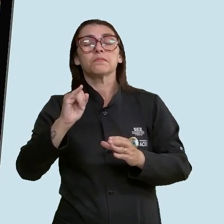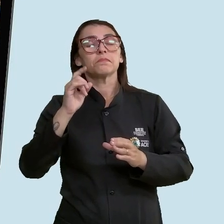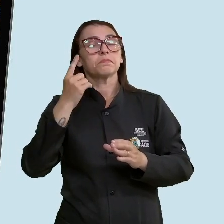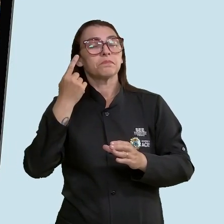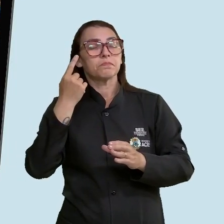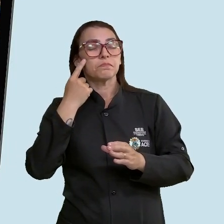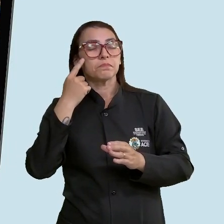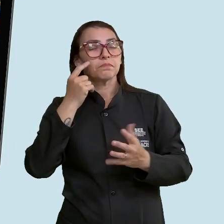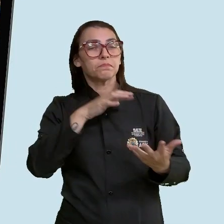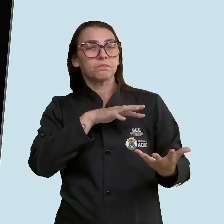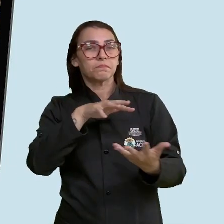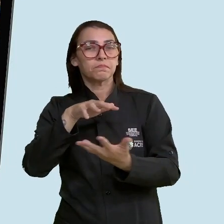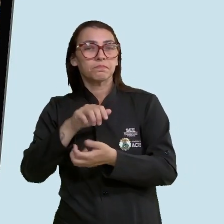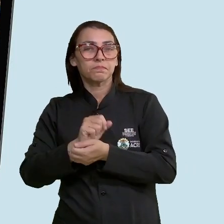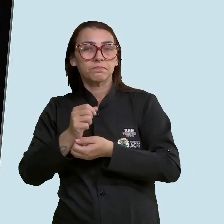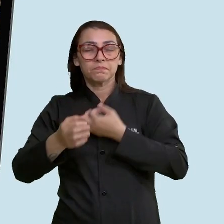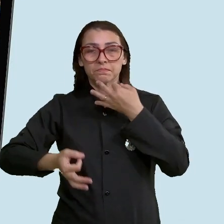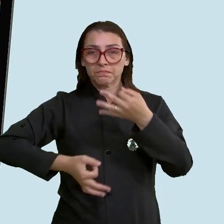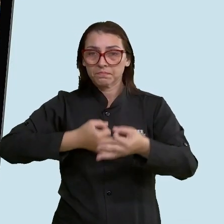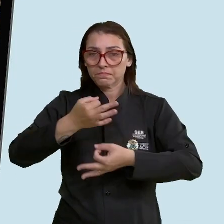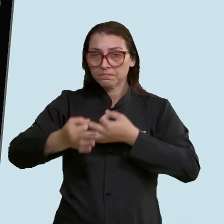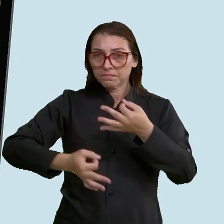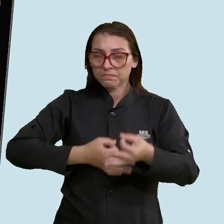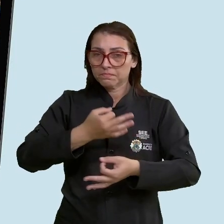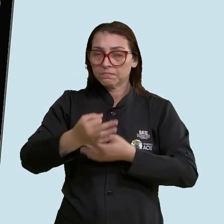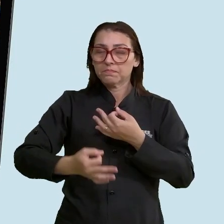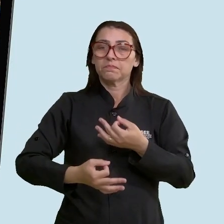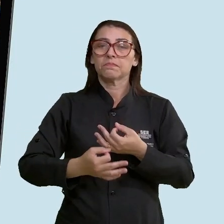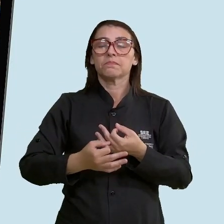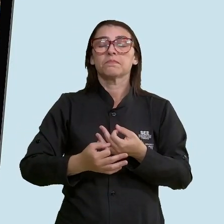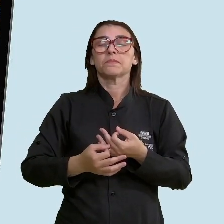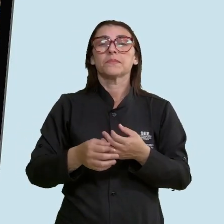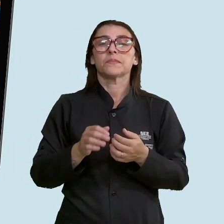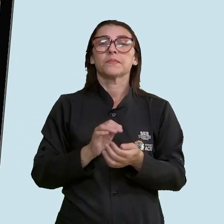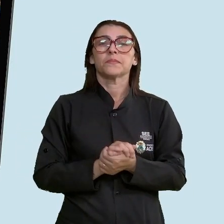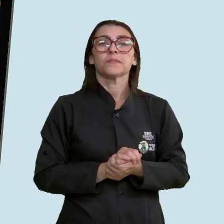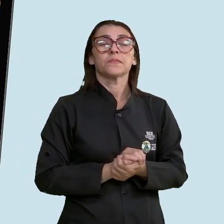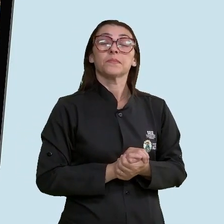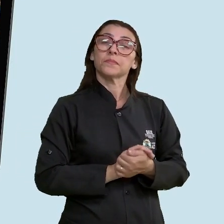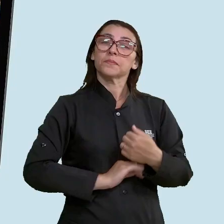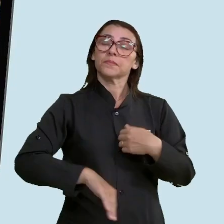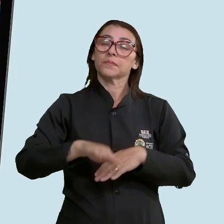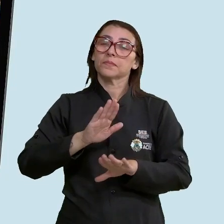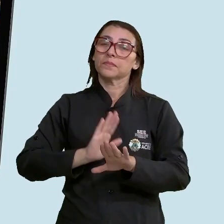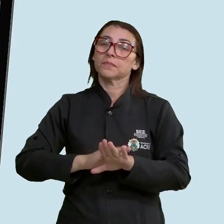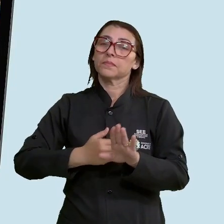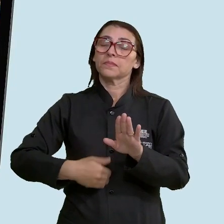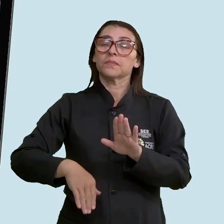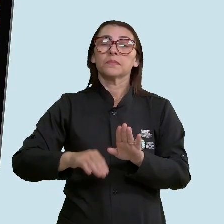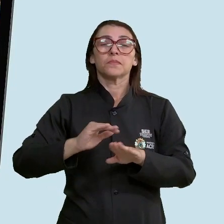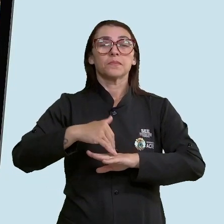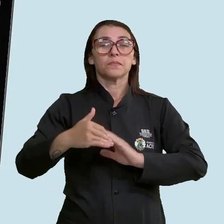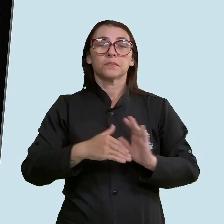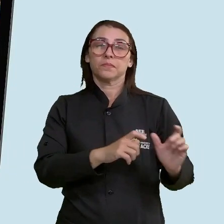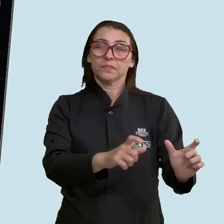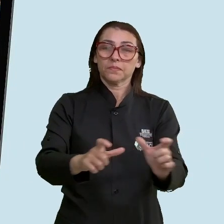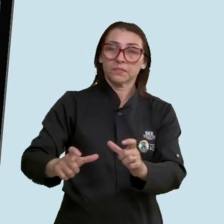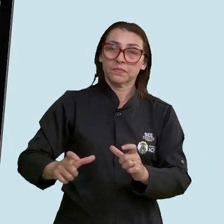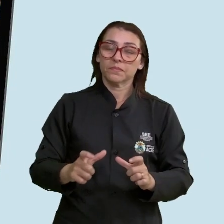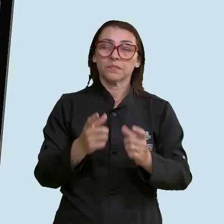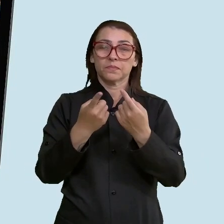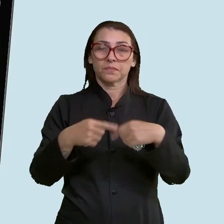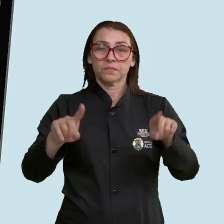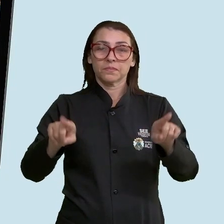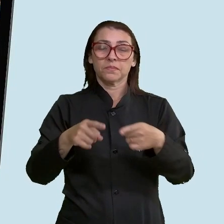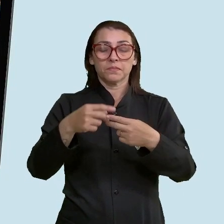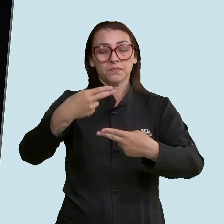do mundo, as nossas opiniões. E os nossos discursos ideológicos estão por toda parte, nas músicas,